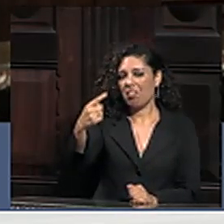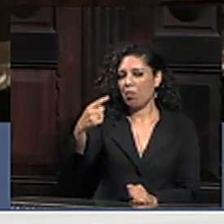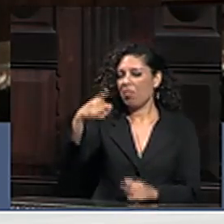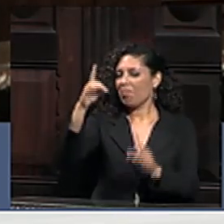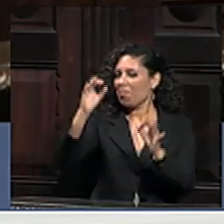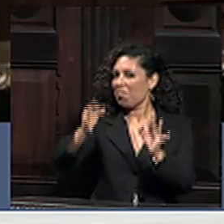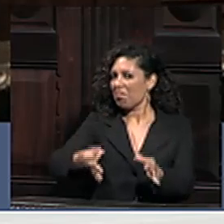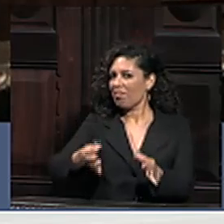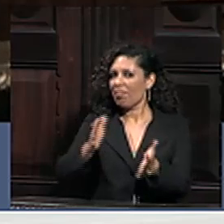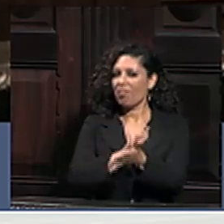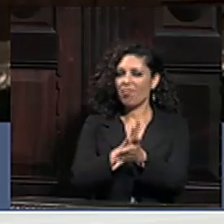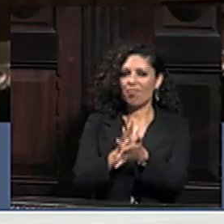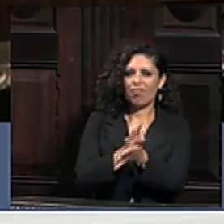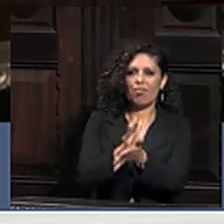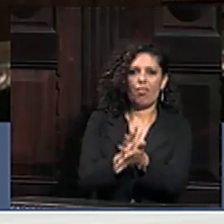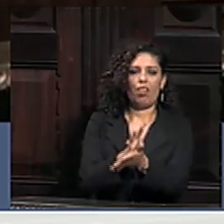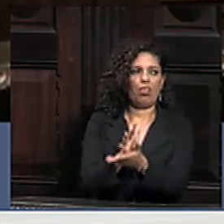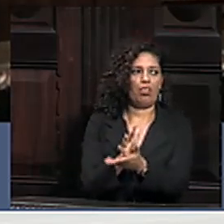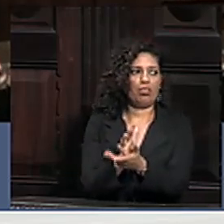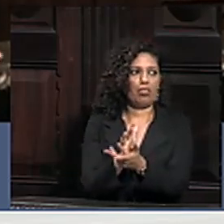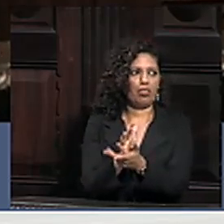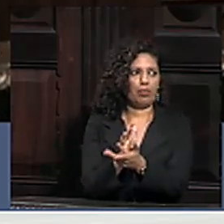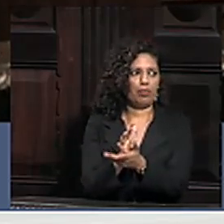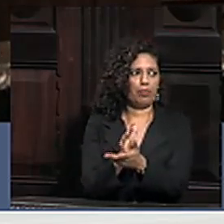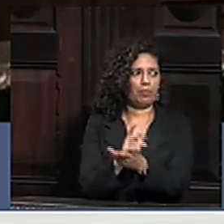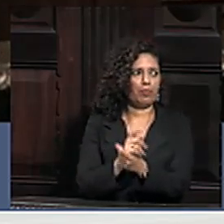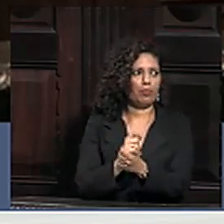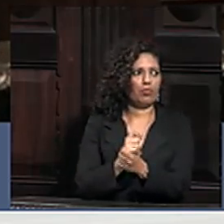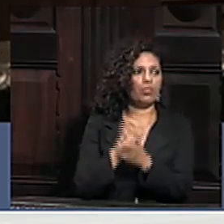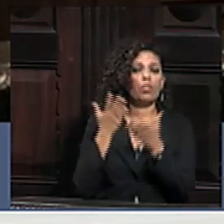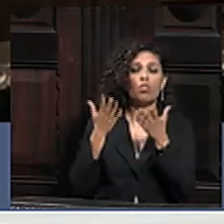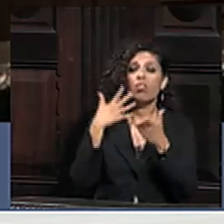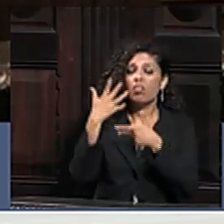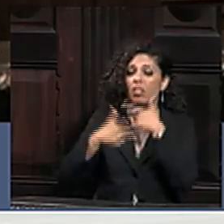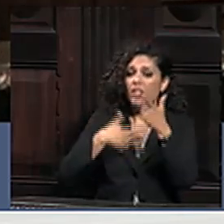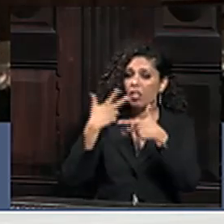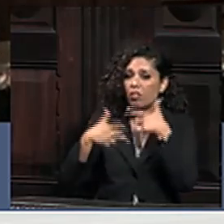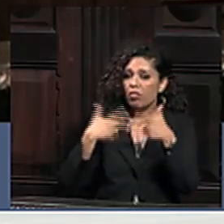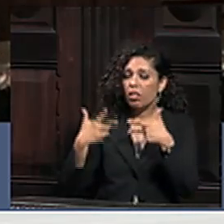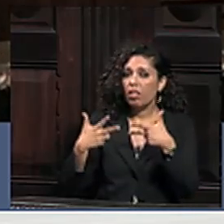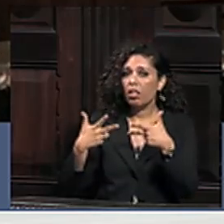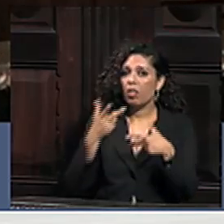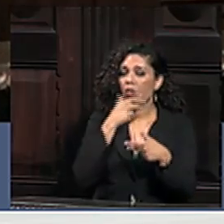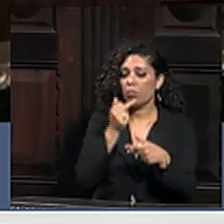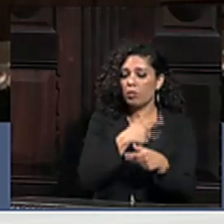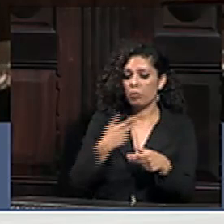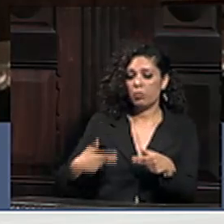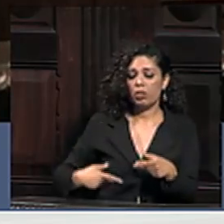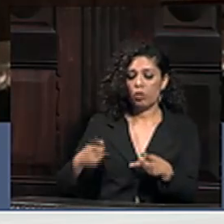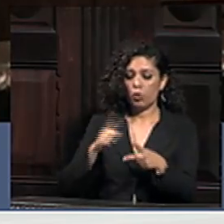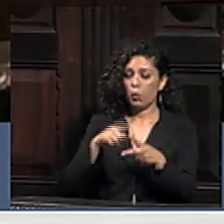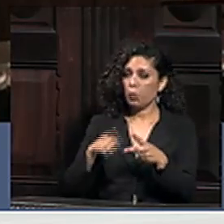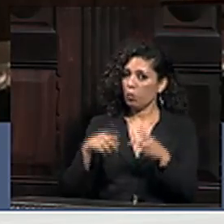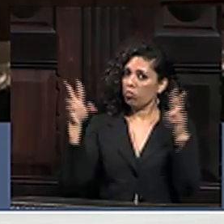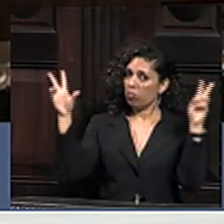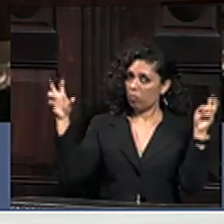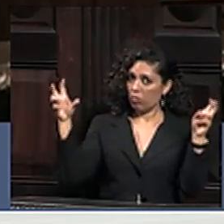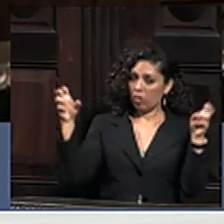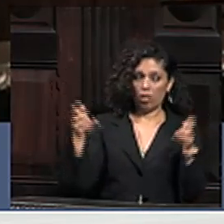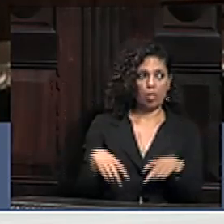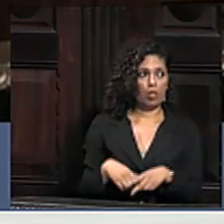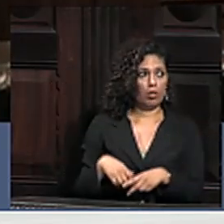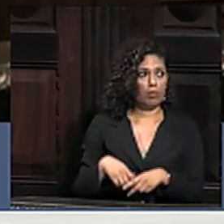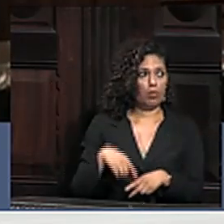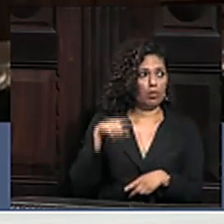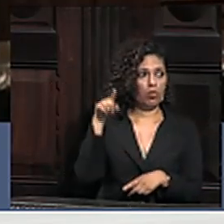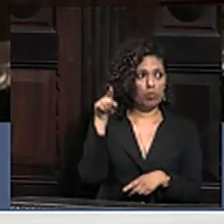democrático nesse tipo de afirmação. Então, queria deixar, senhor presidente, esses 2 comentários. Vossa Excelência já